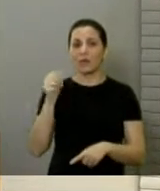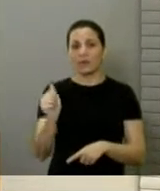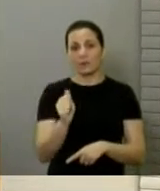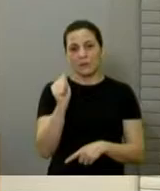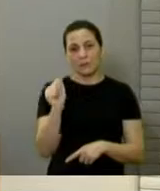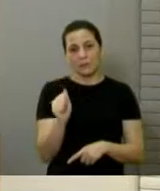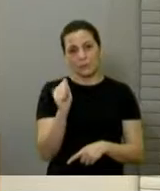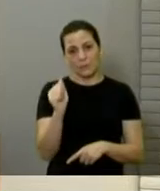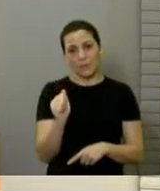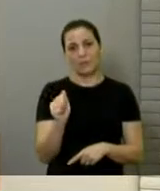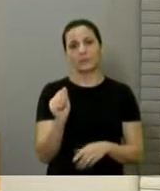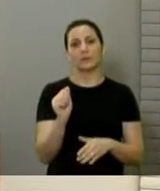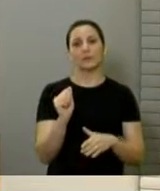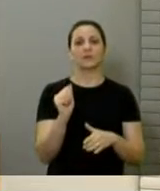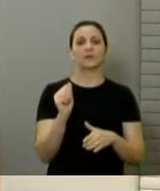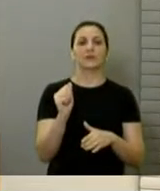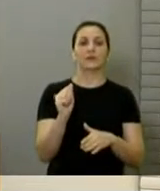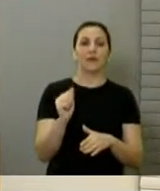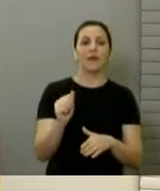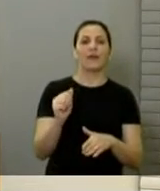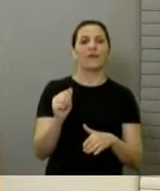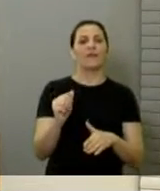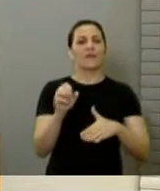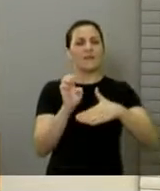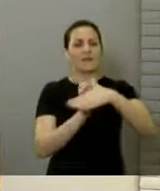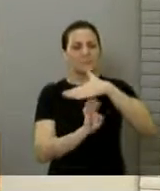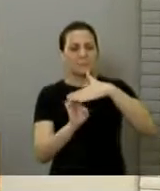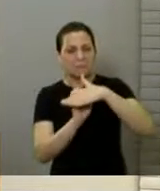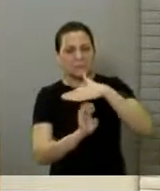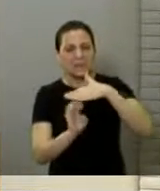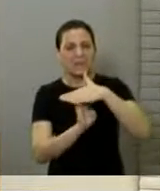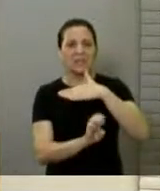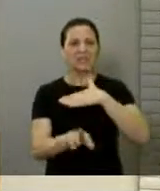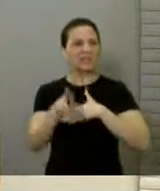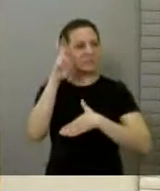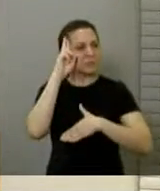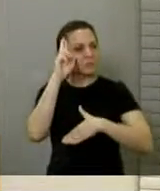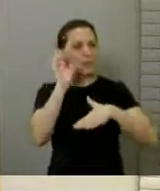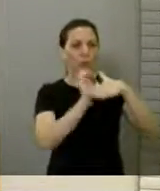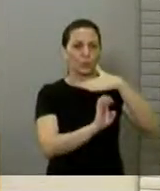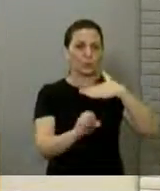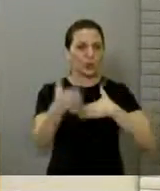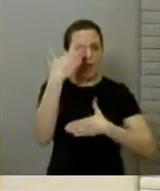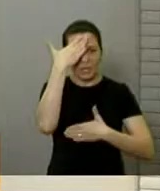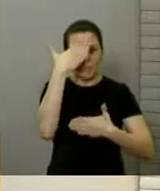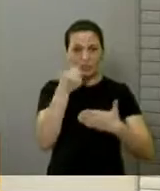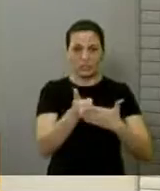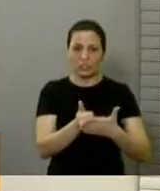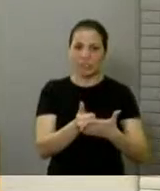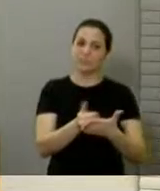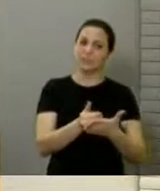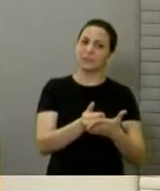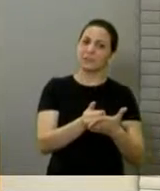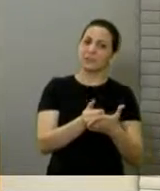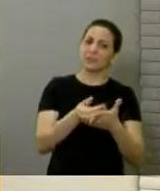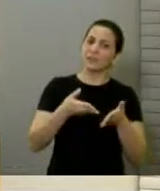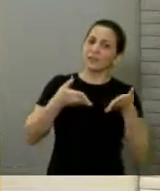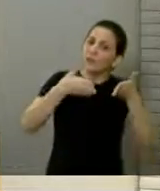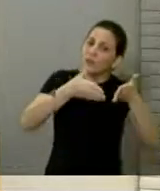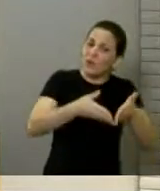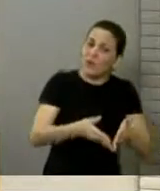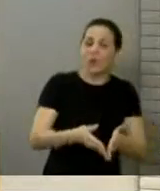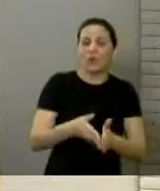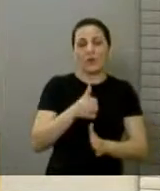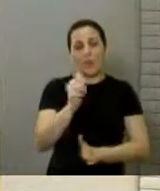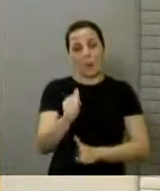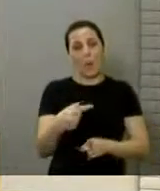Araraquara os empreendedores, os investidores têm a confiança de vir aqui investir, vereador João Farias? Por